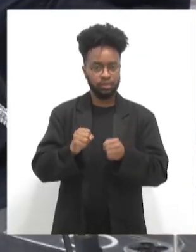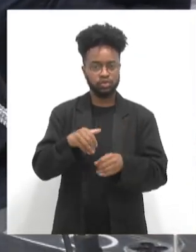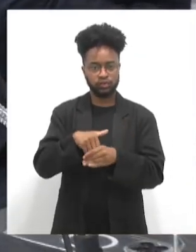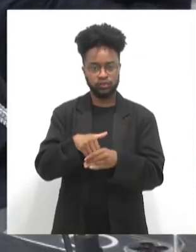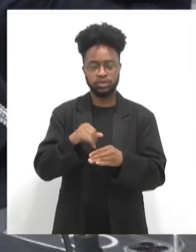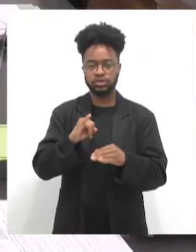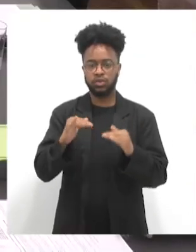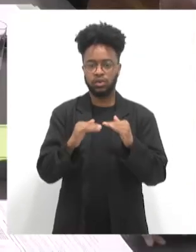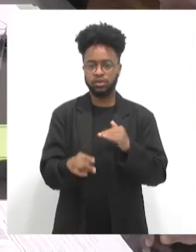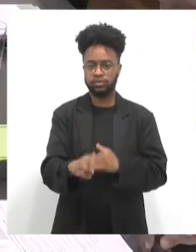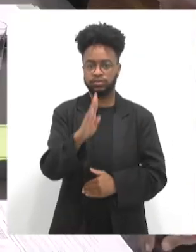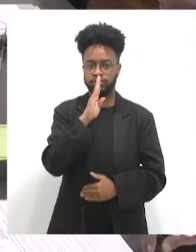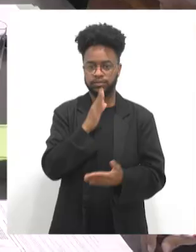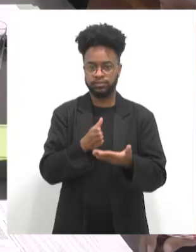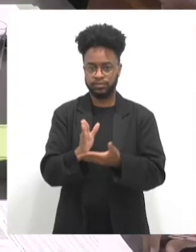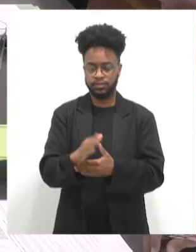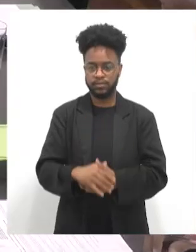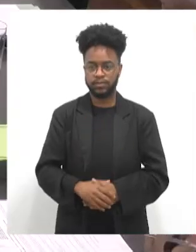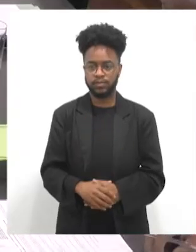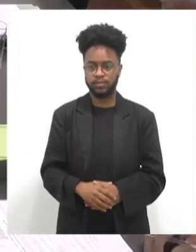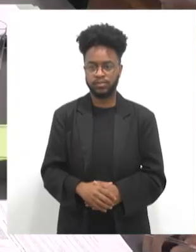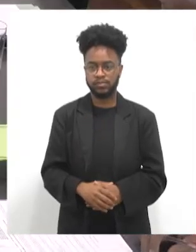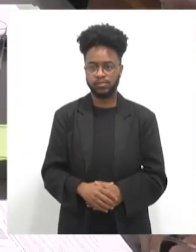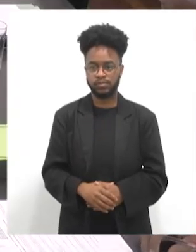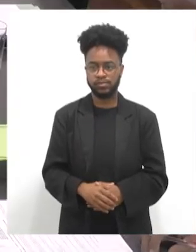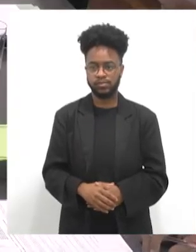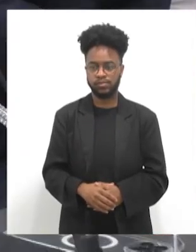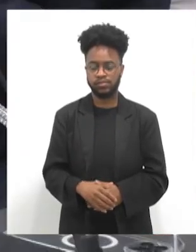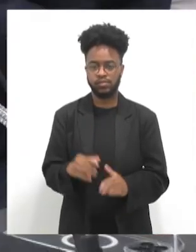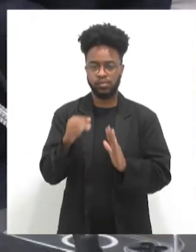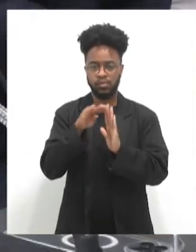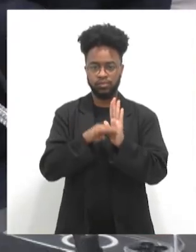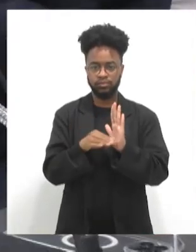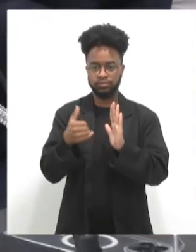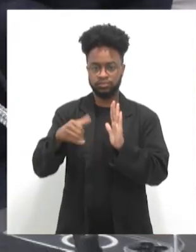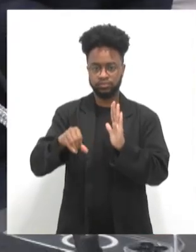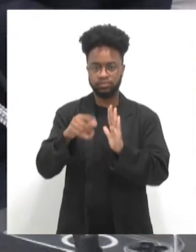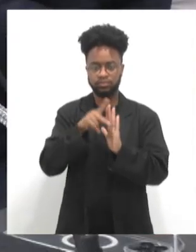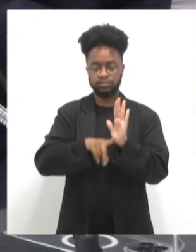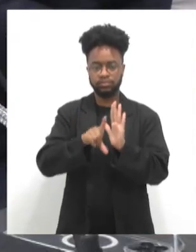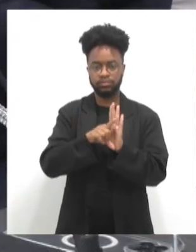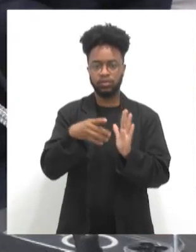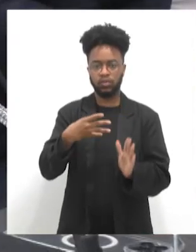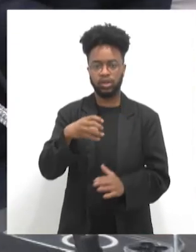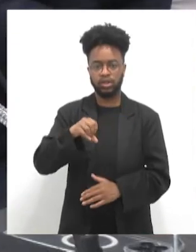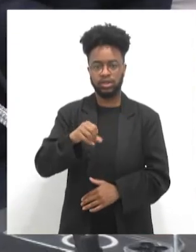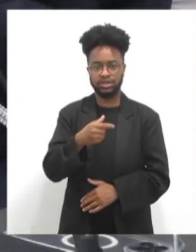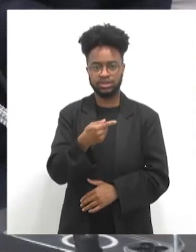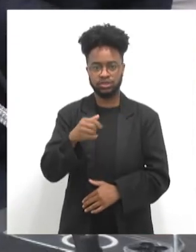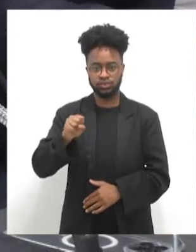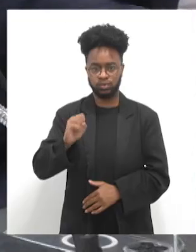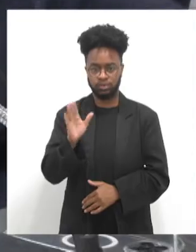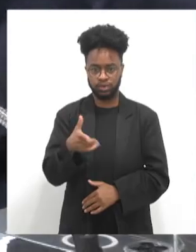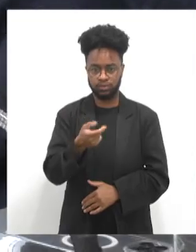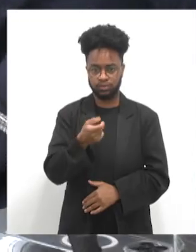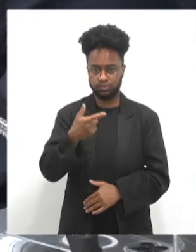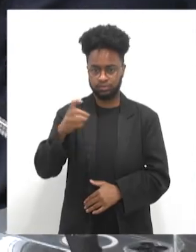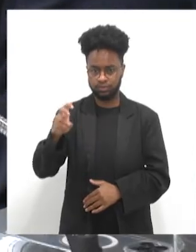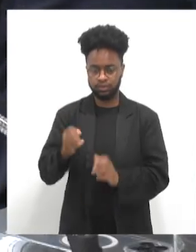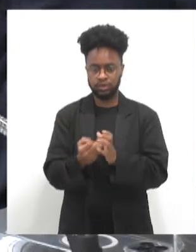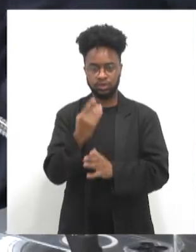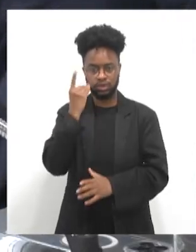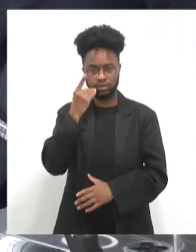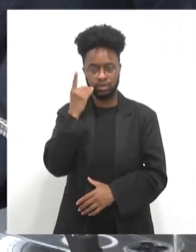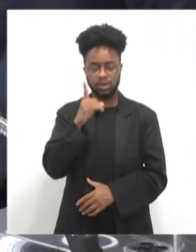aprovam permaneçam como estão. Aprovado. 19 da pauta. Projeto de Lei 4978 de 25, de autoria da deputada Línia Mering,